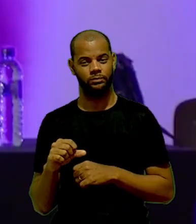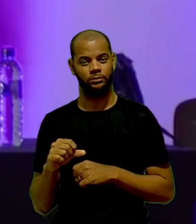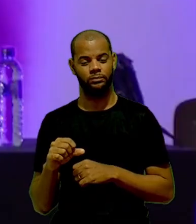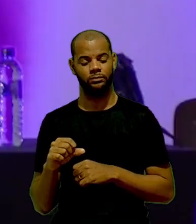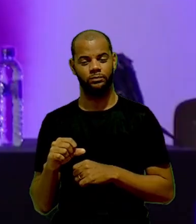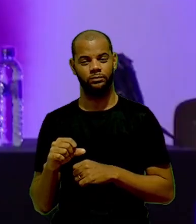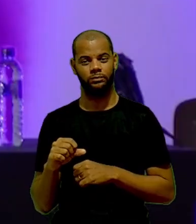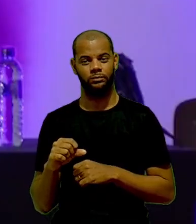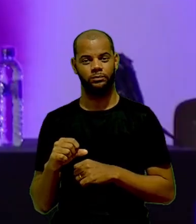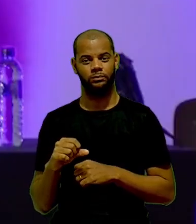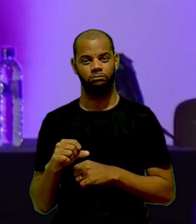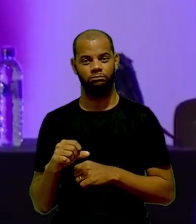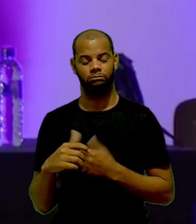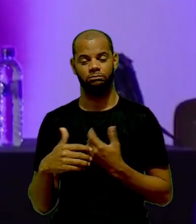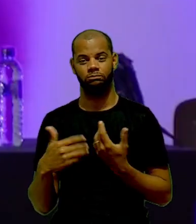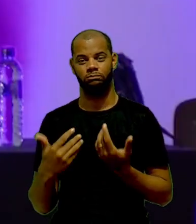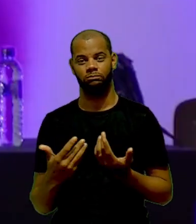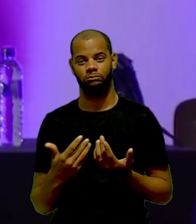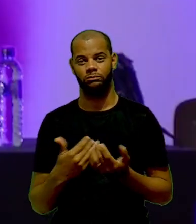que